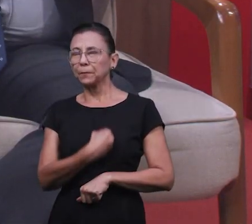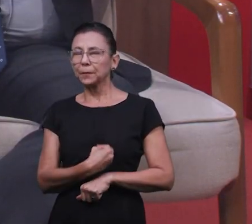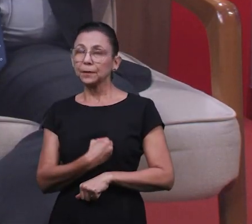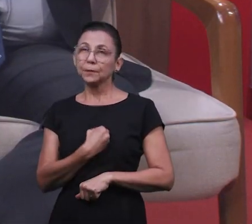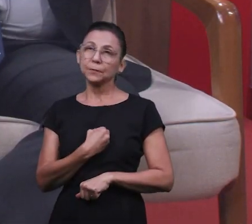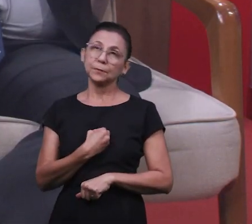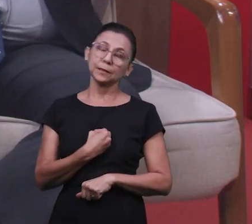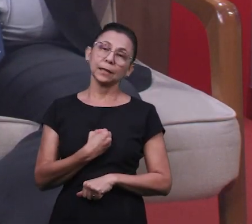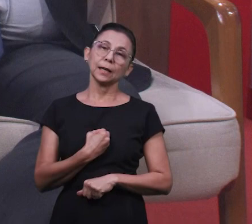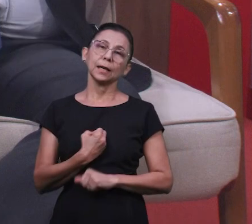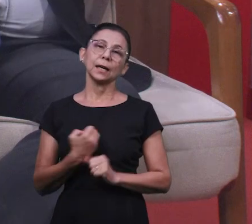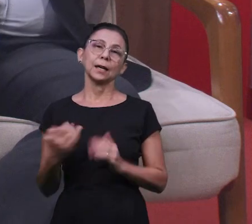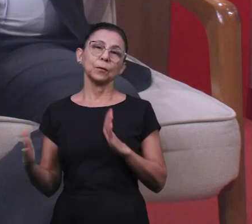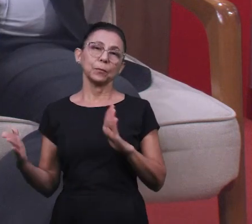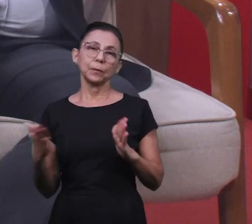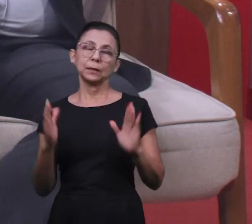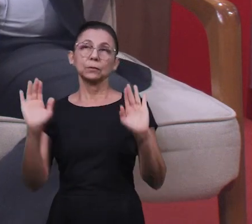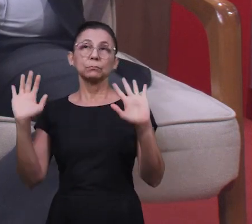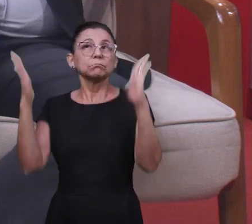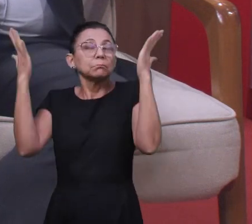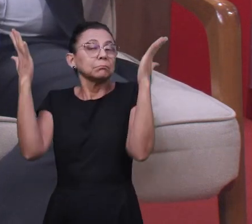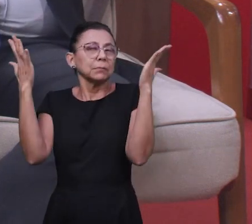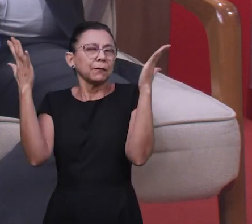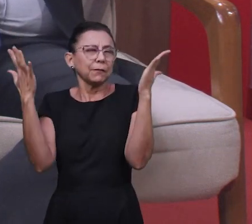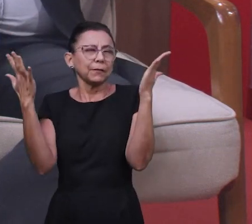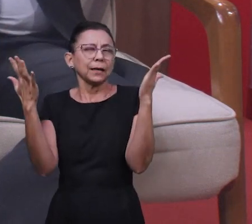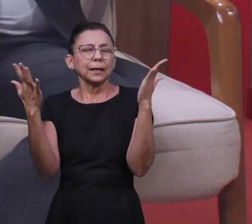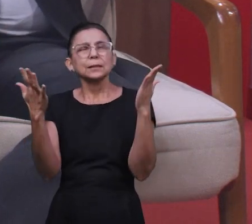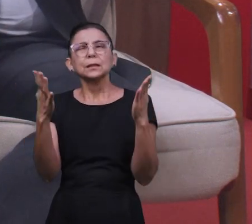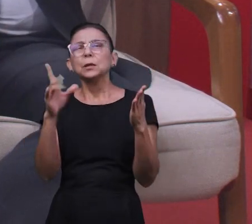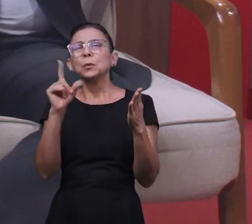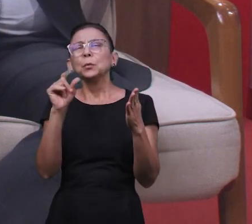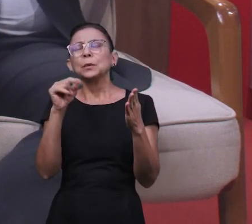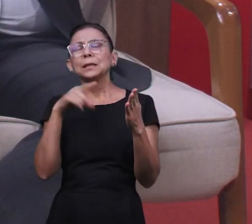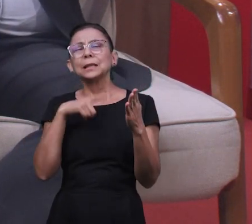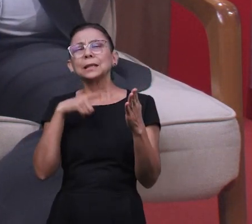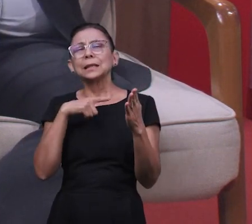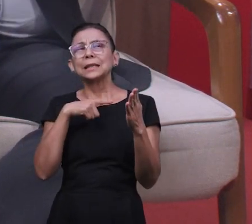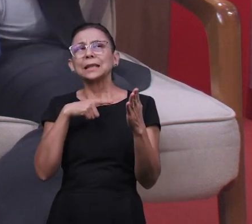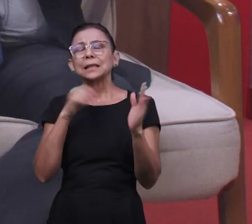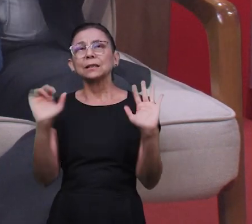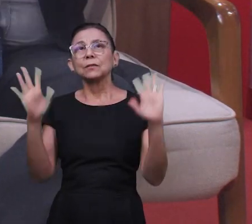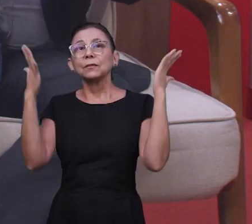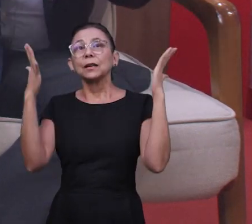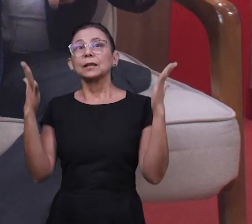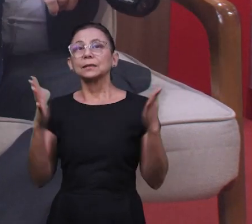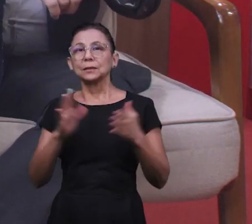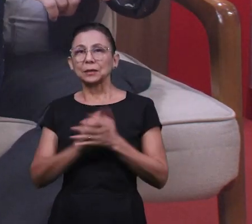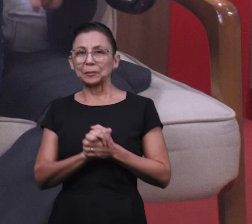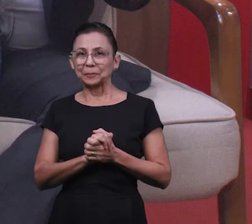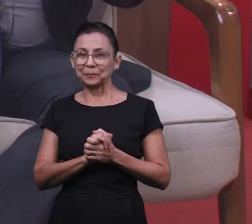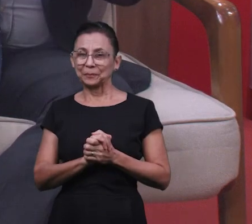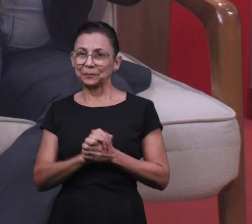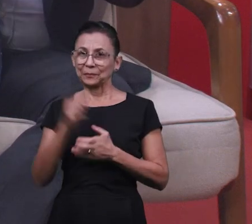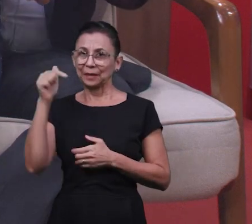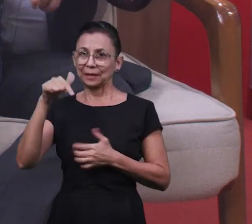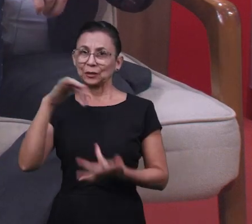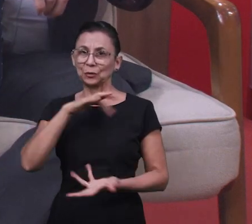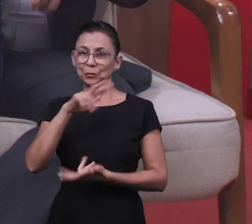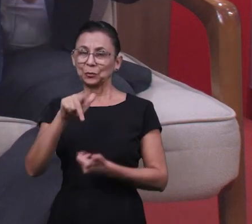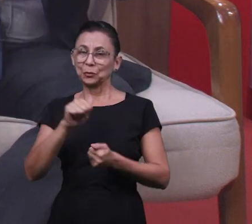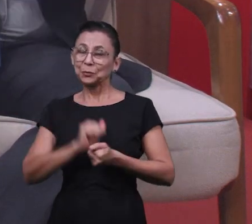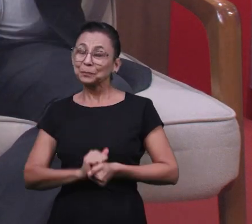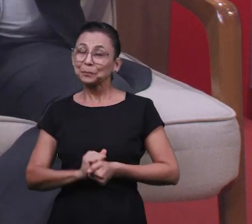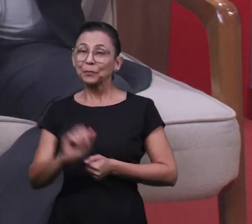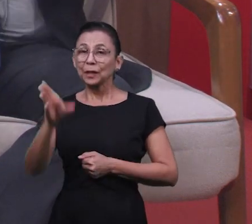que é o que tem, quais são os itens que existem nesse banquete glorioso. Dons espirituais, batismo